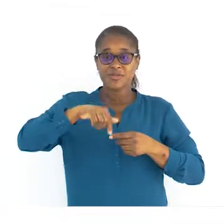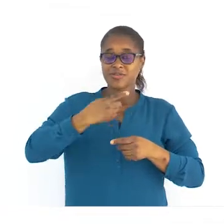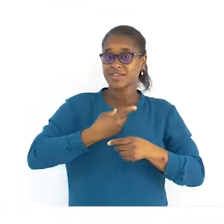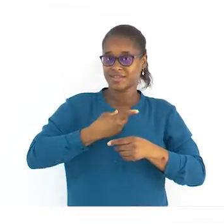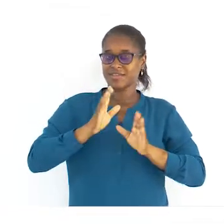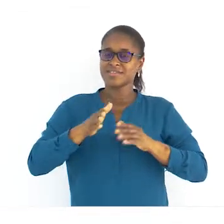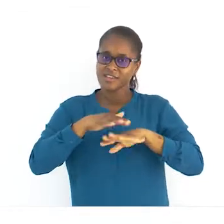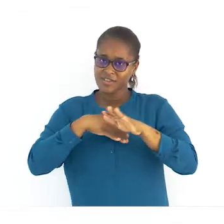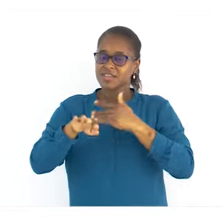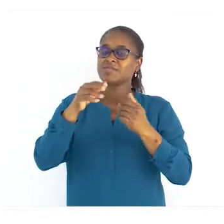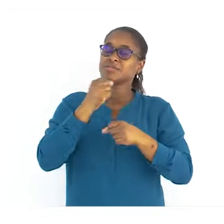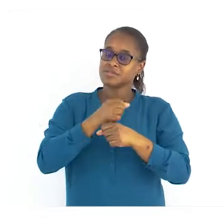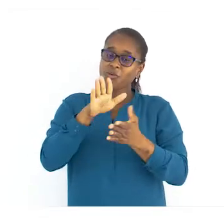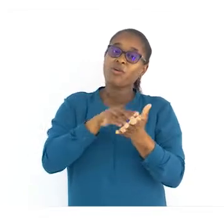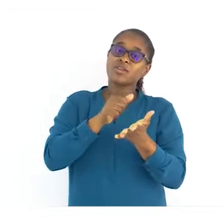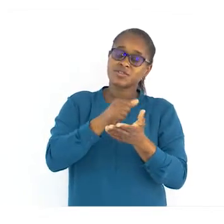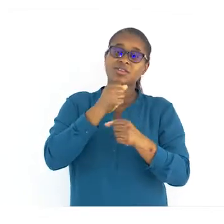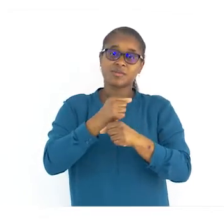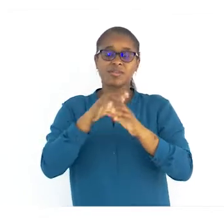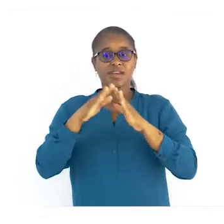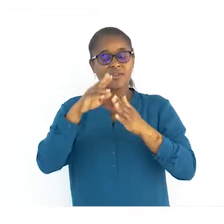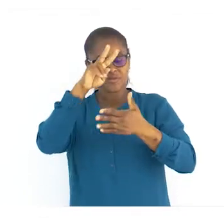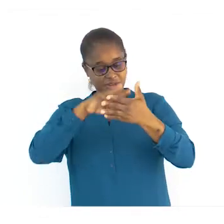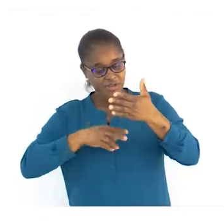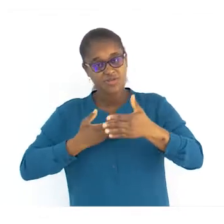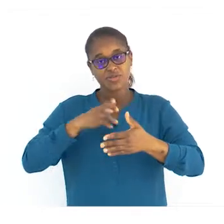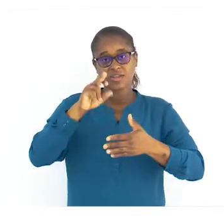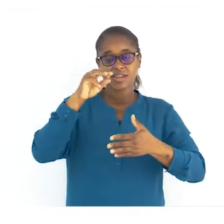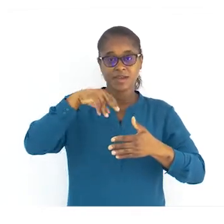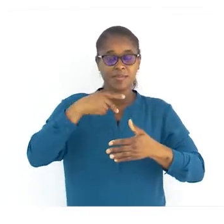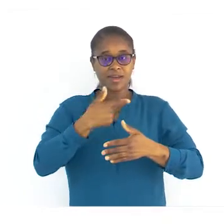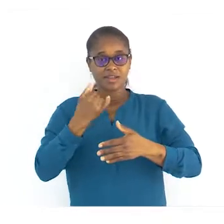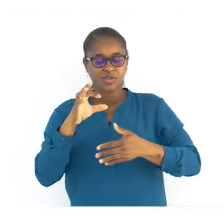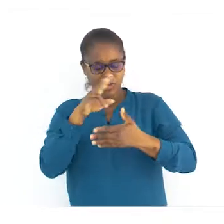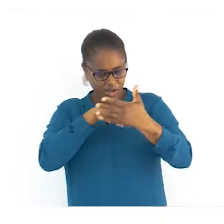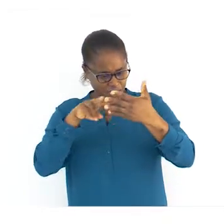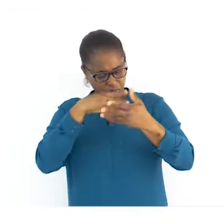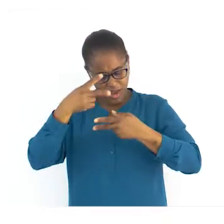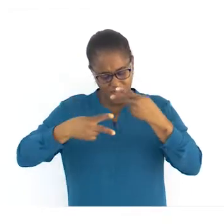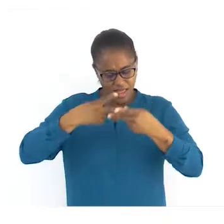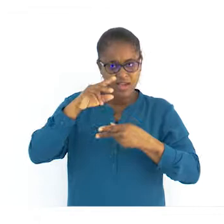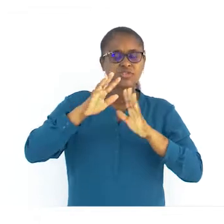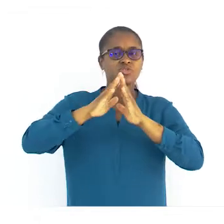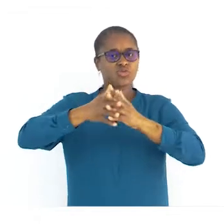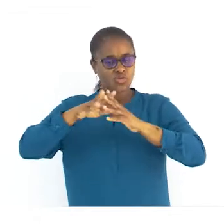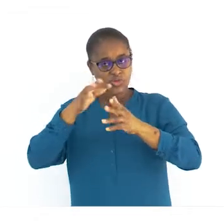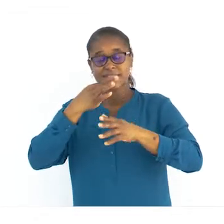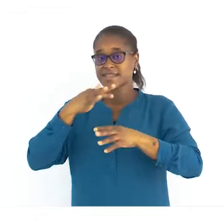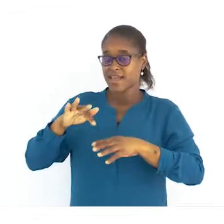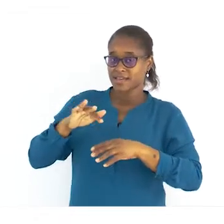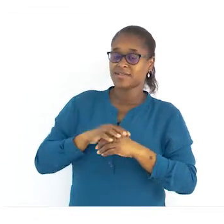já fizemos a correção do trabalho de casa, texto dramático, leitura e análise, estrutura externa e